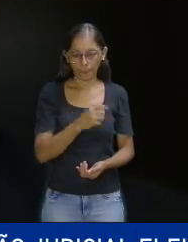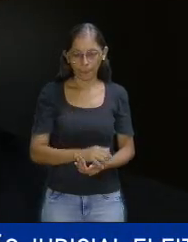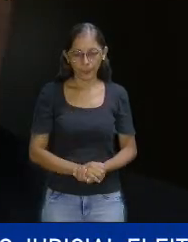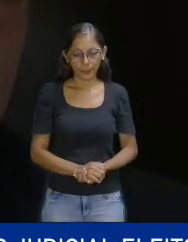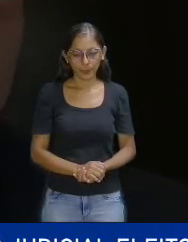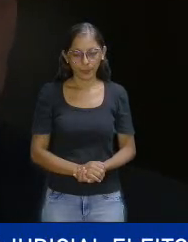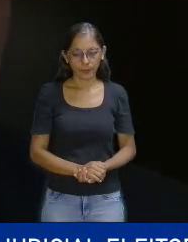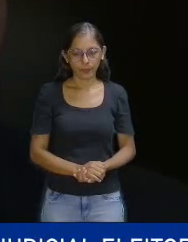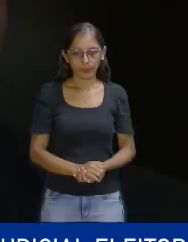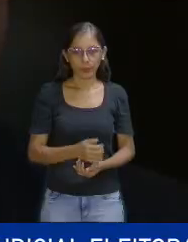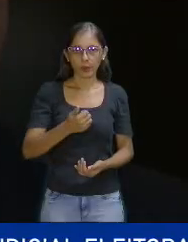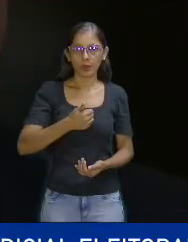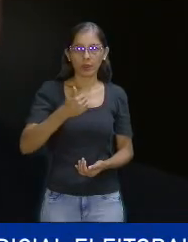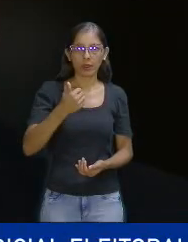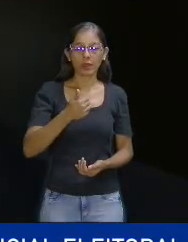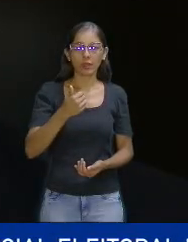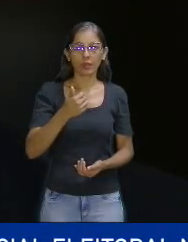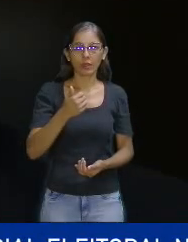inicialmente eu